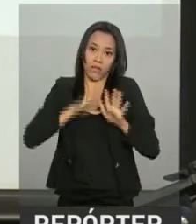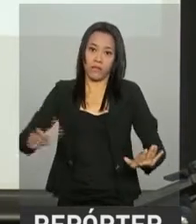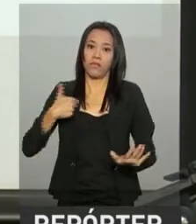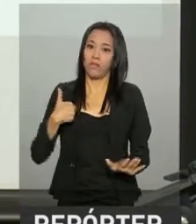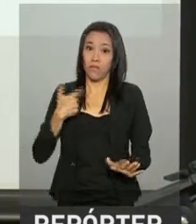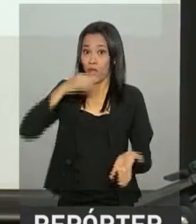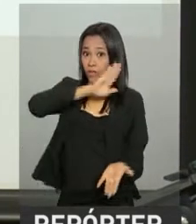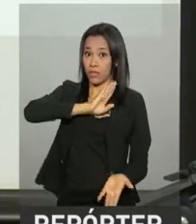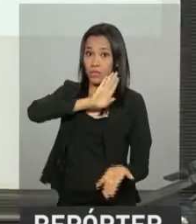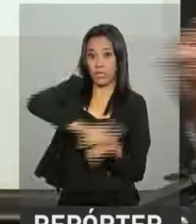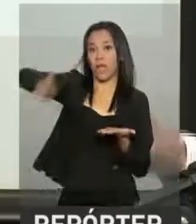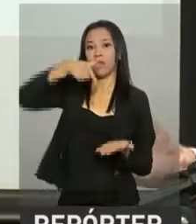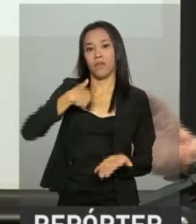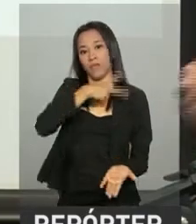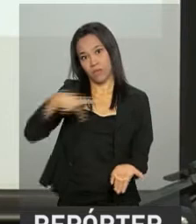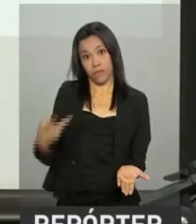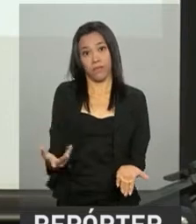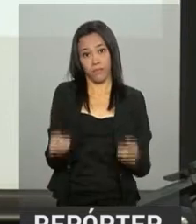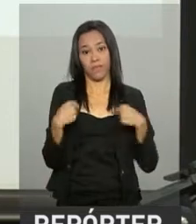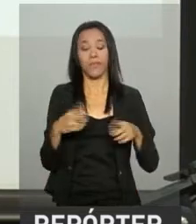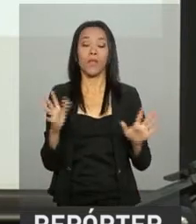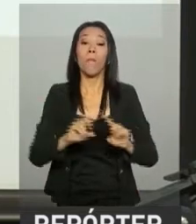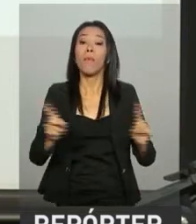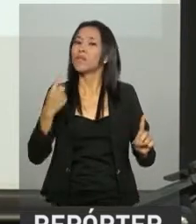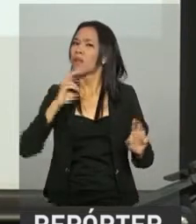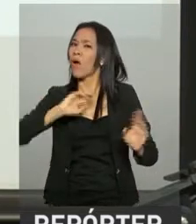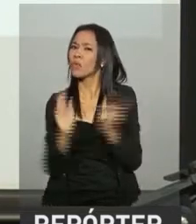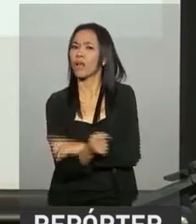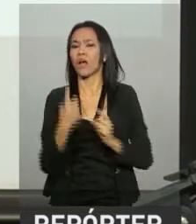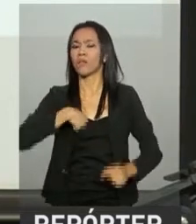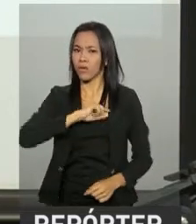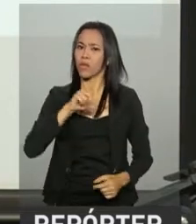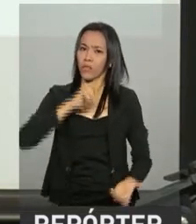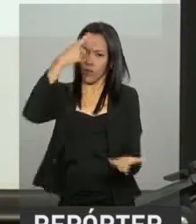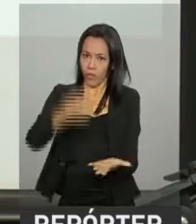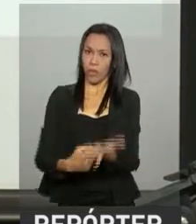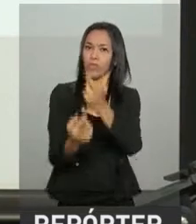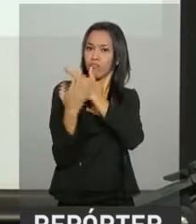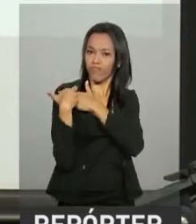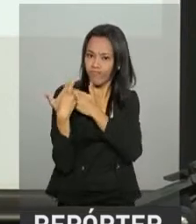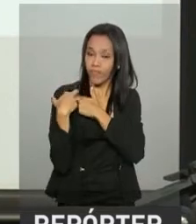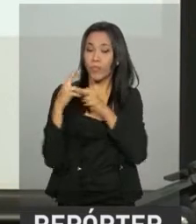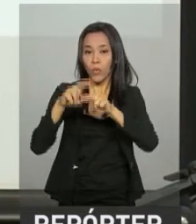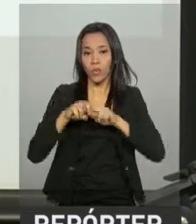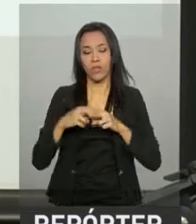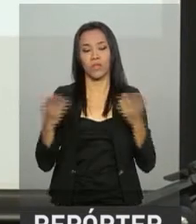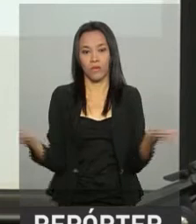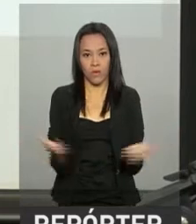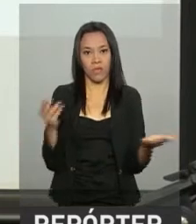mais no poder mas não farei isso nós queremos ser responsáveis por isso nós fazemos o que fizemos hoje para os